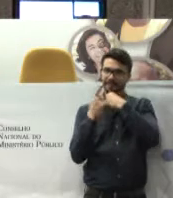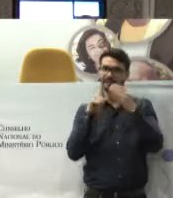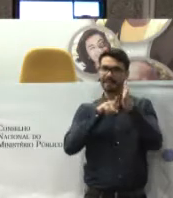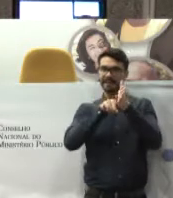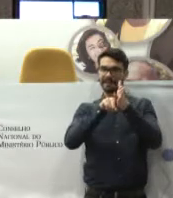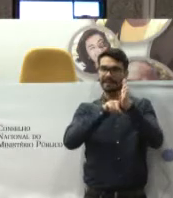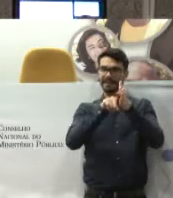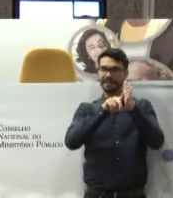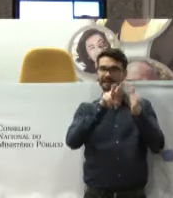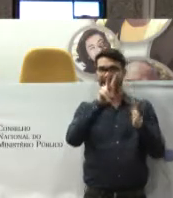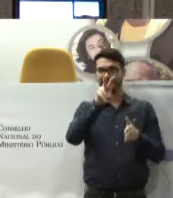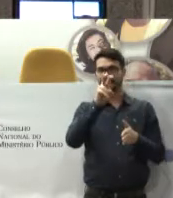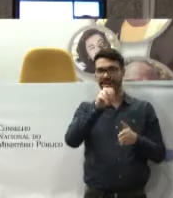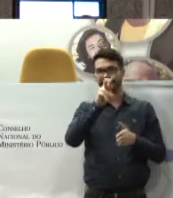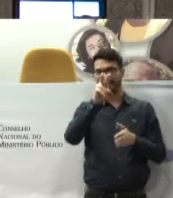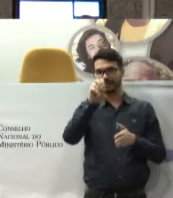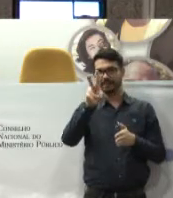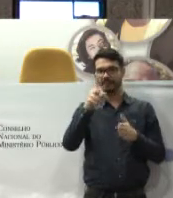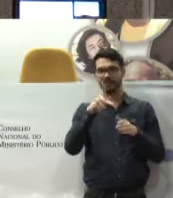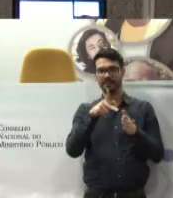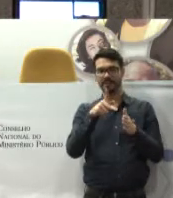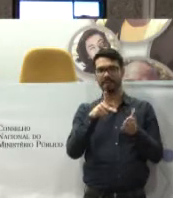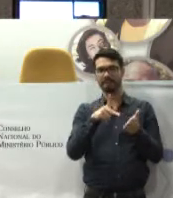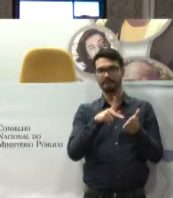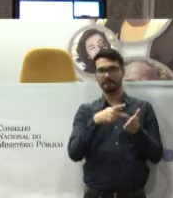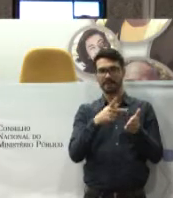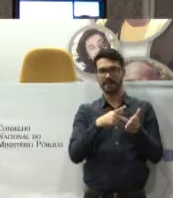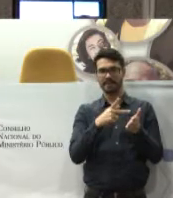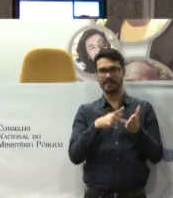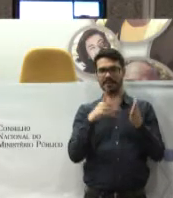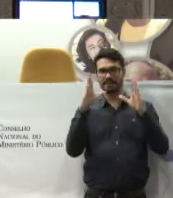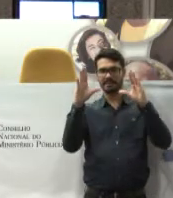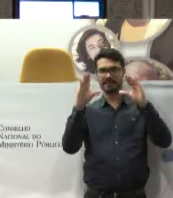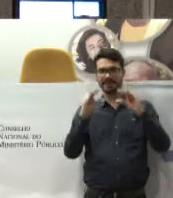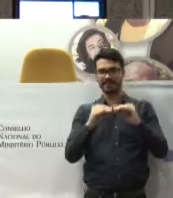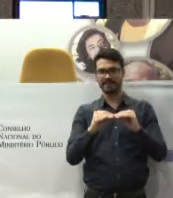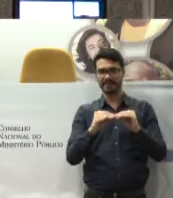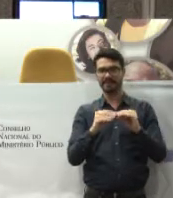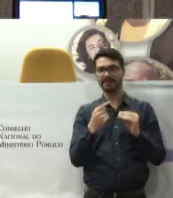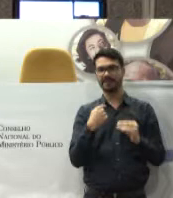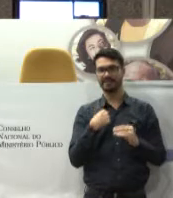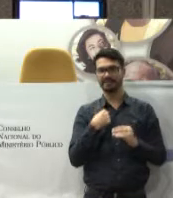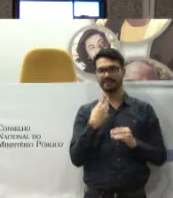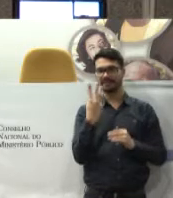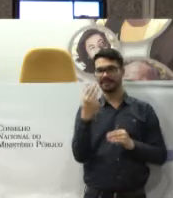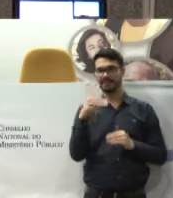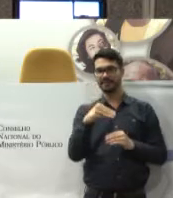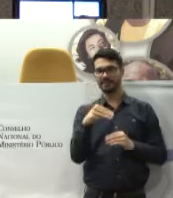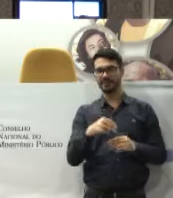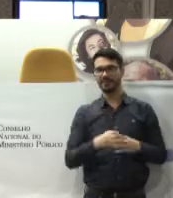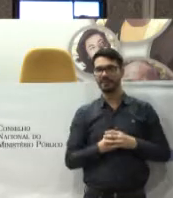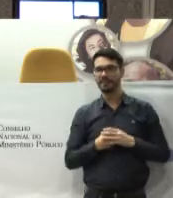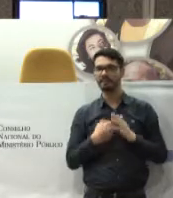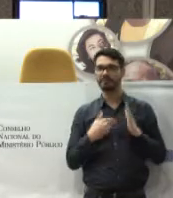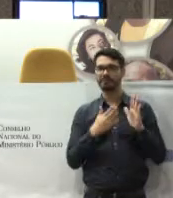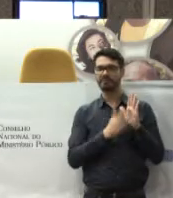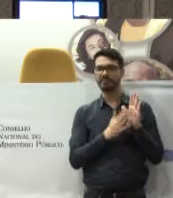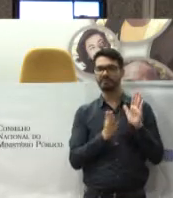550 páginas, literalmente, que eu vou resumir aqui em 3 minutos, eu